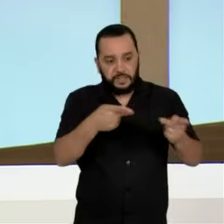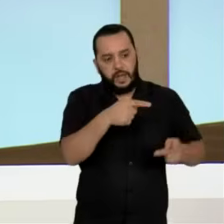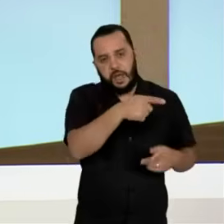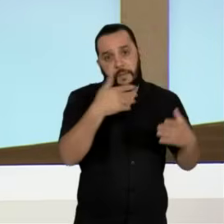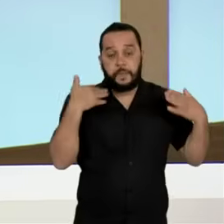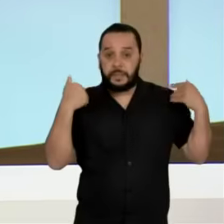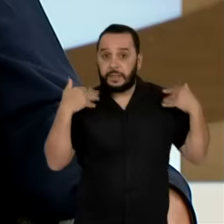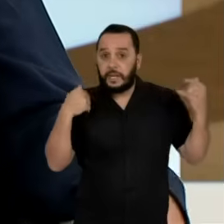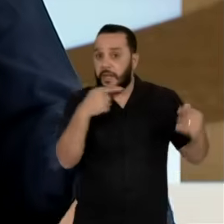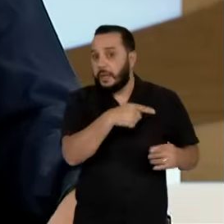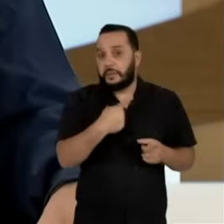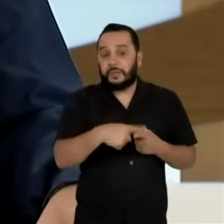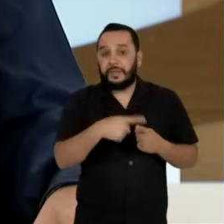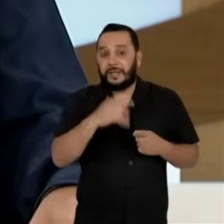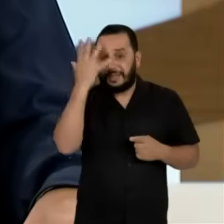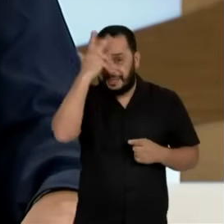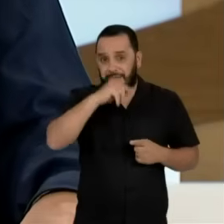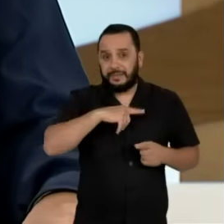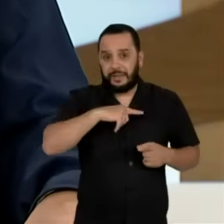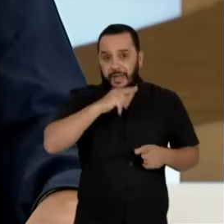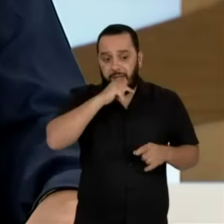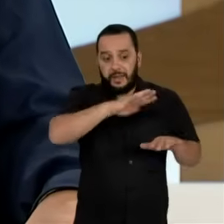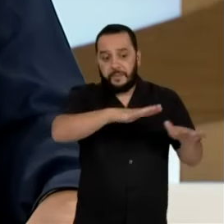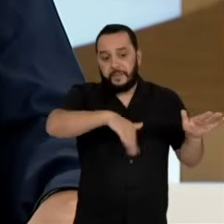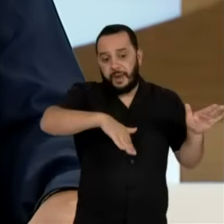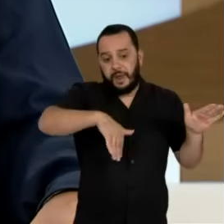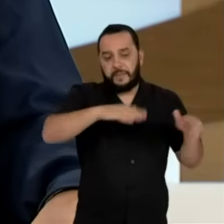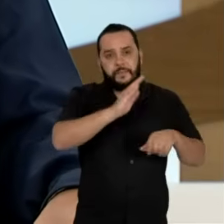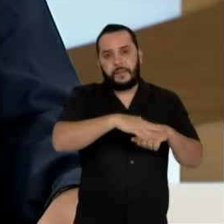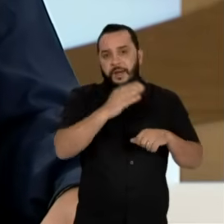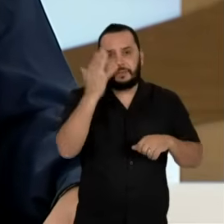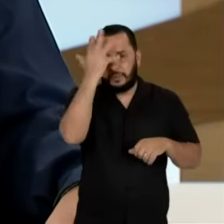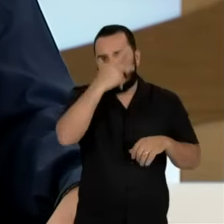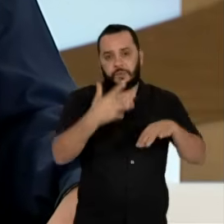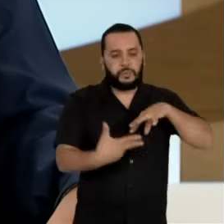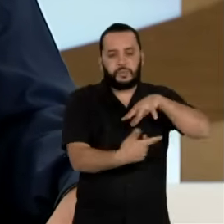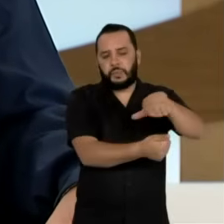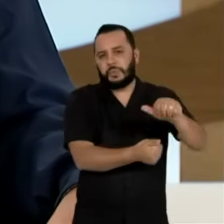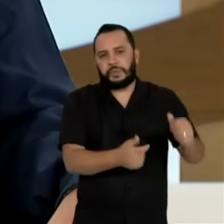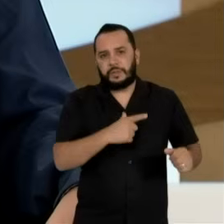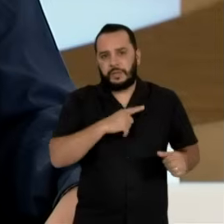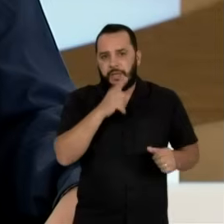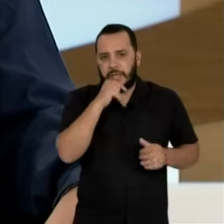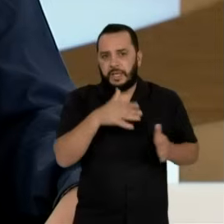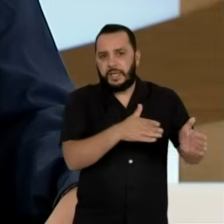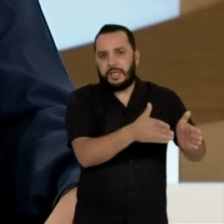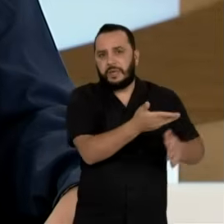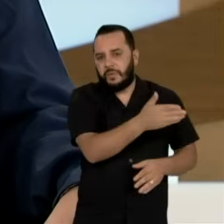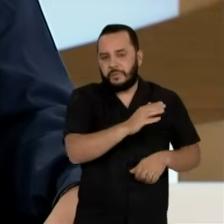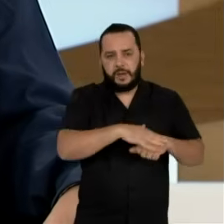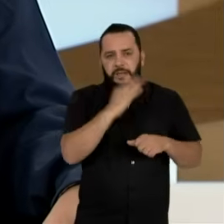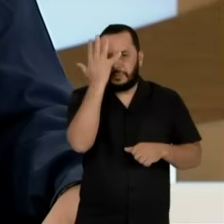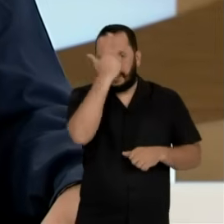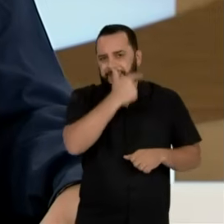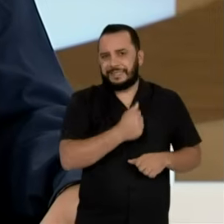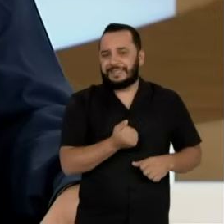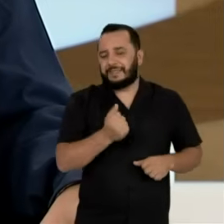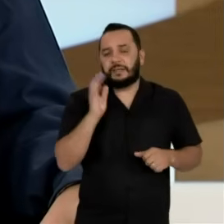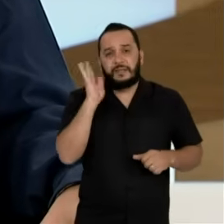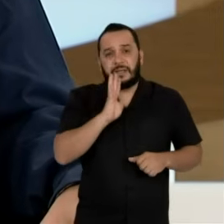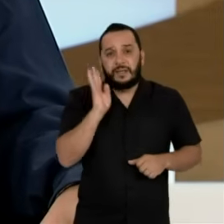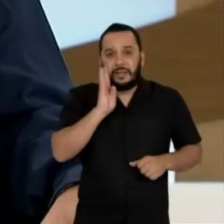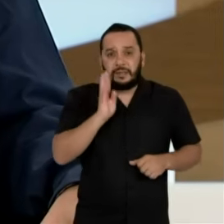lá. Praias maravilhosas, né? Considerada uma das praias mais bonitas do mundo, né? De Rio. E um lugar muito legal,